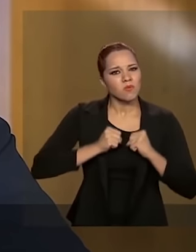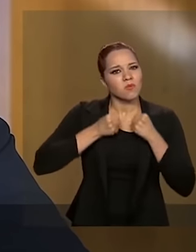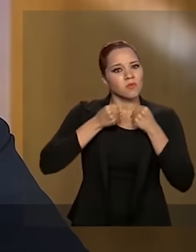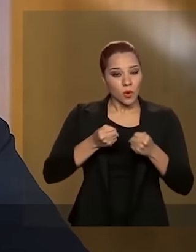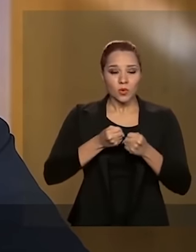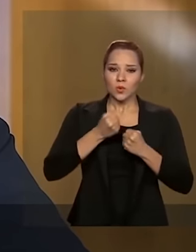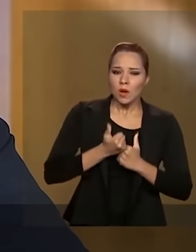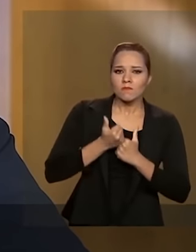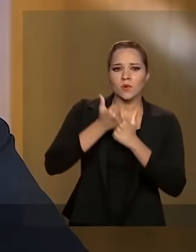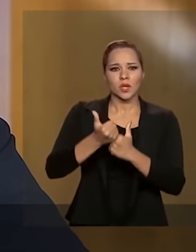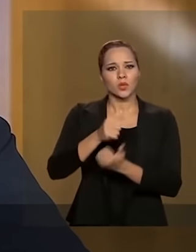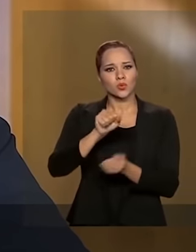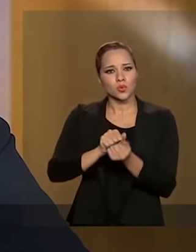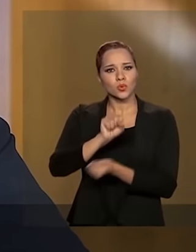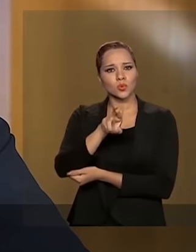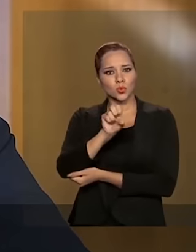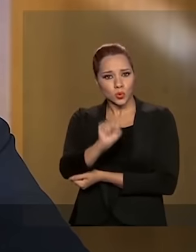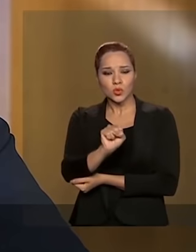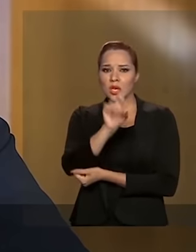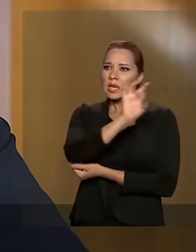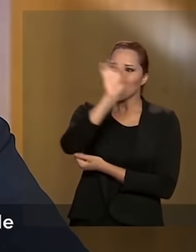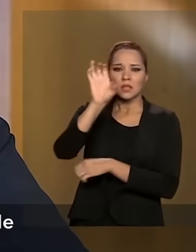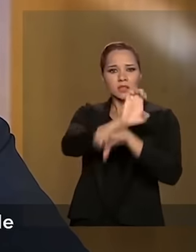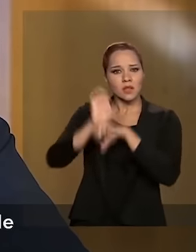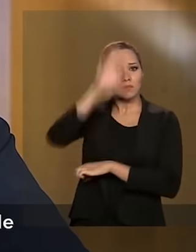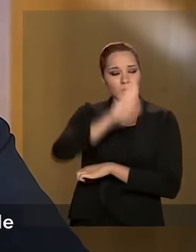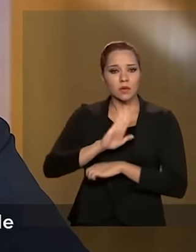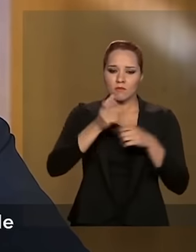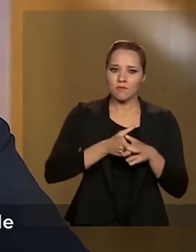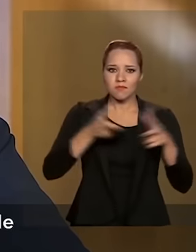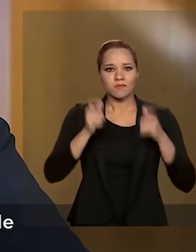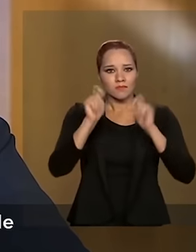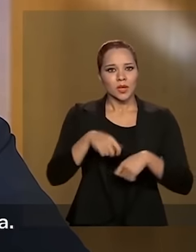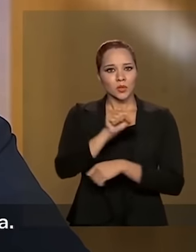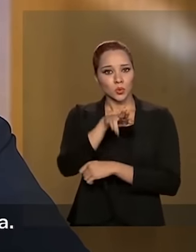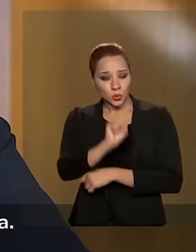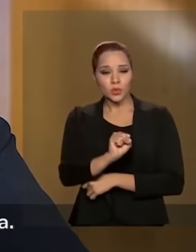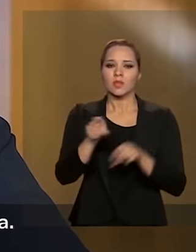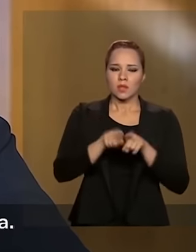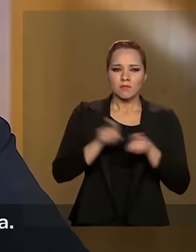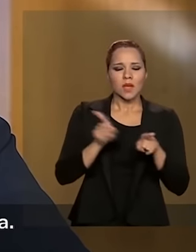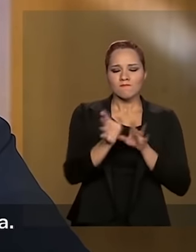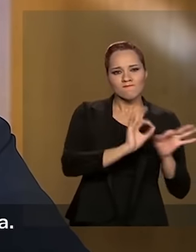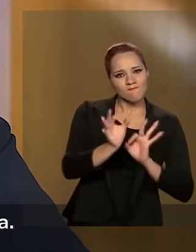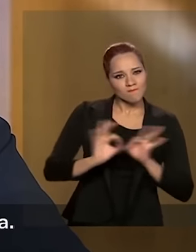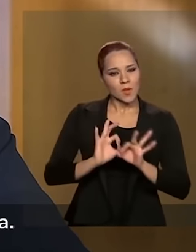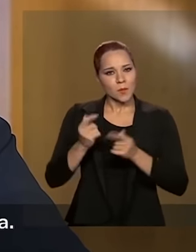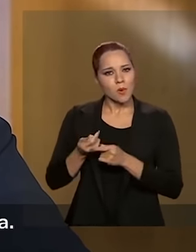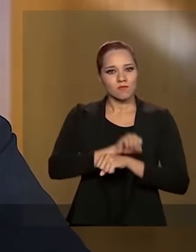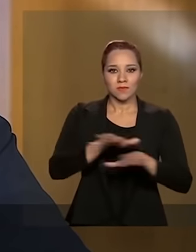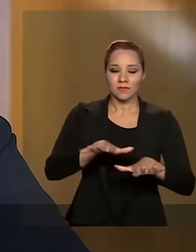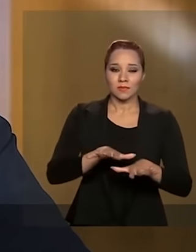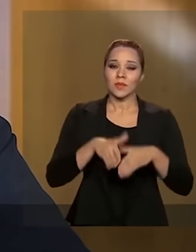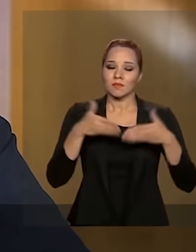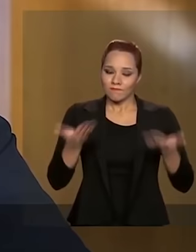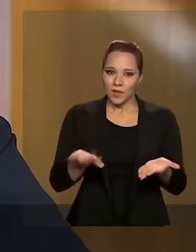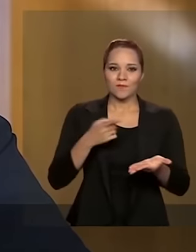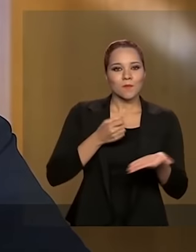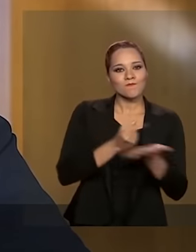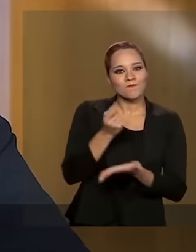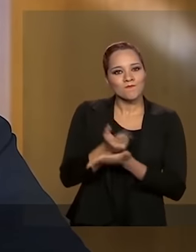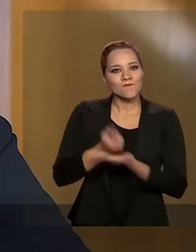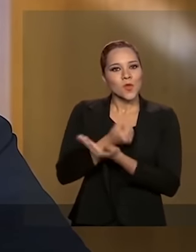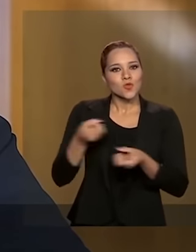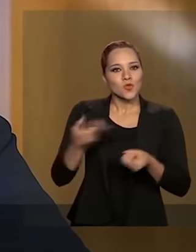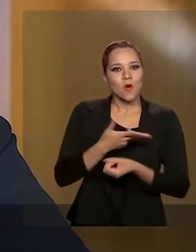voltou as esforços apoiando através do sus todos os estados do brasil aumentando a capacidade da rede de saúde e preparando-a para o combate à padaria estão